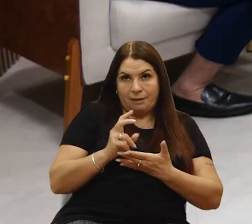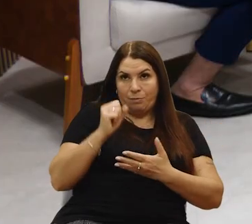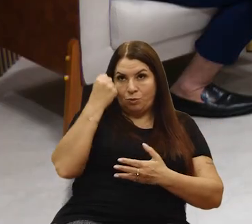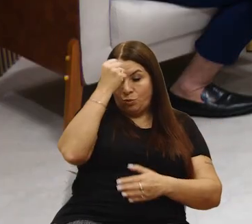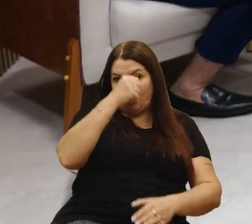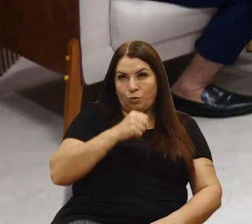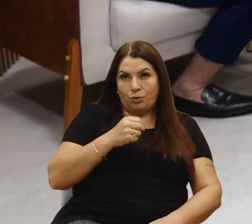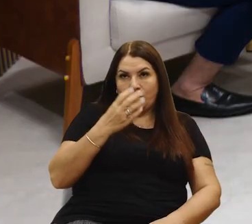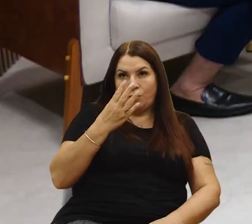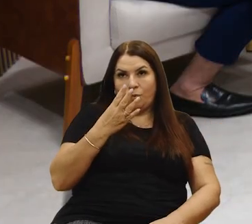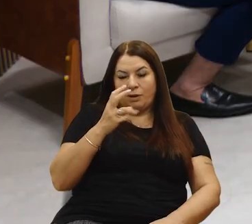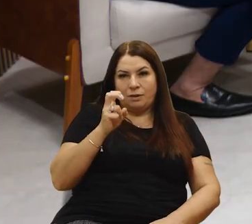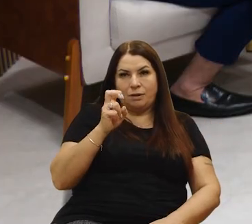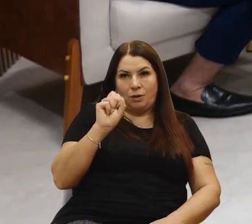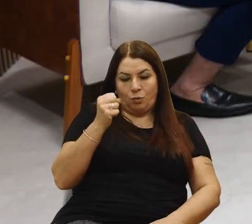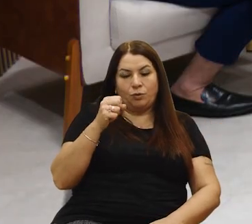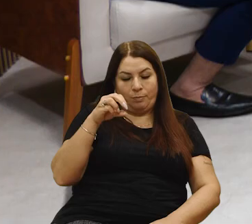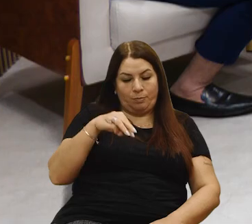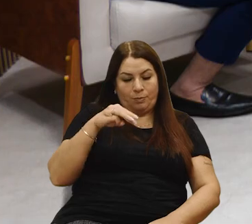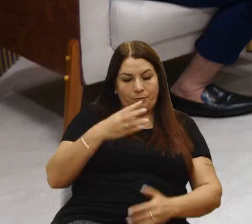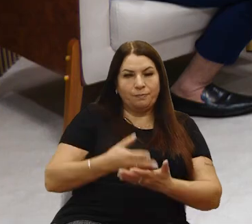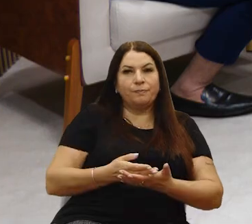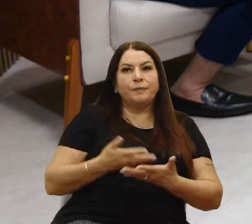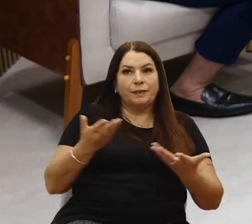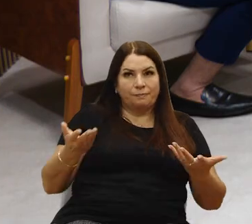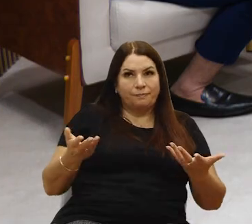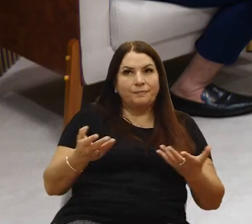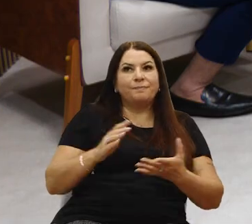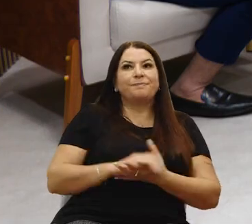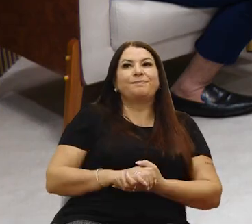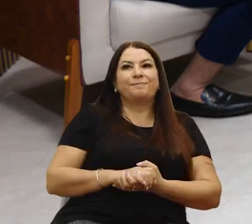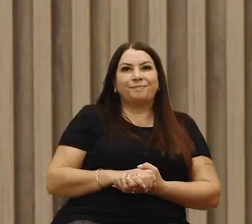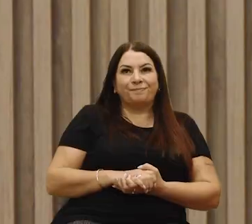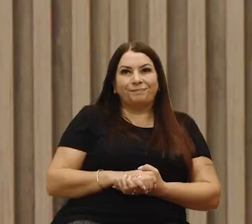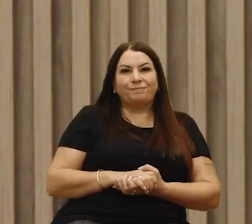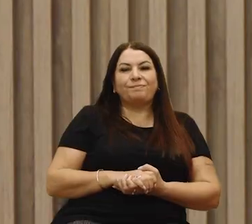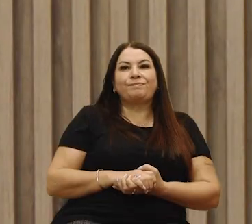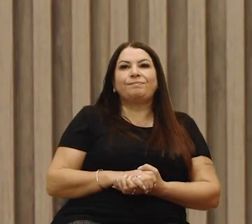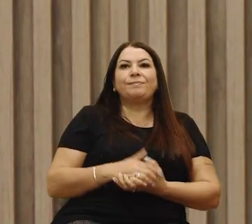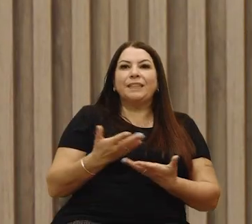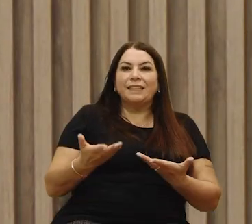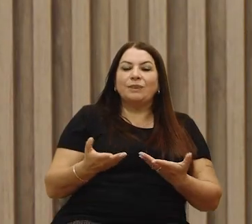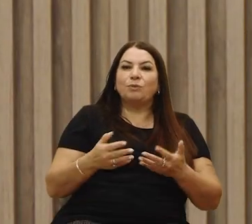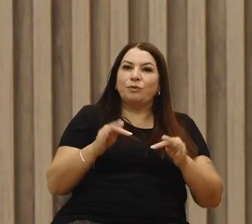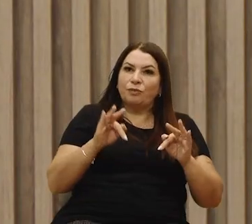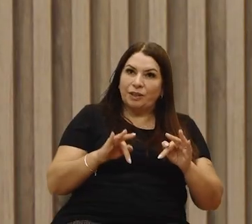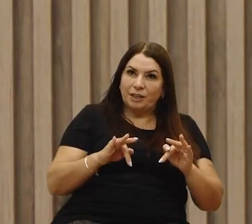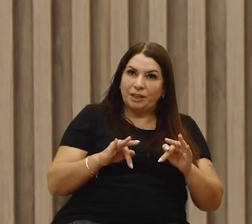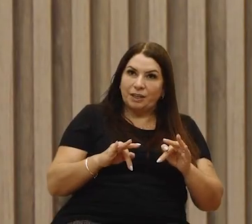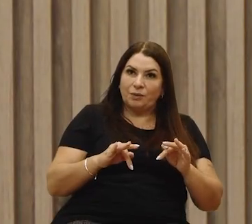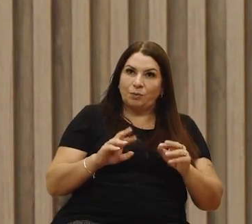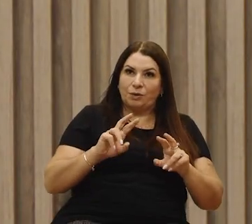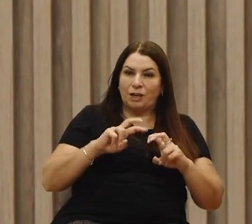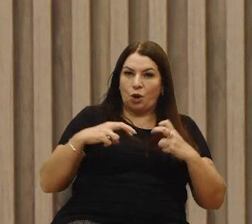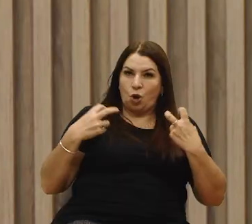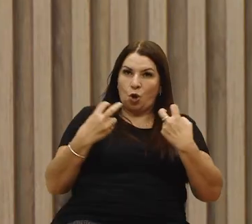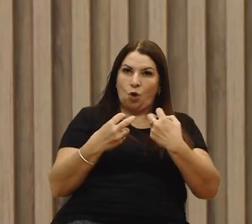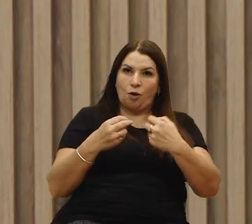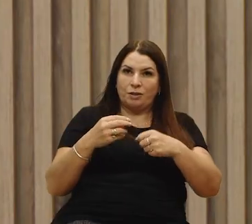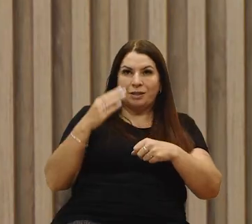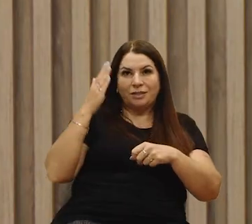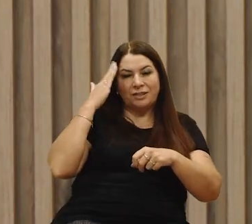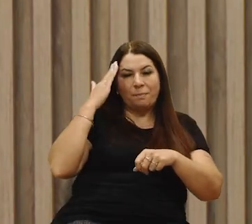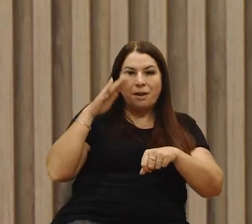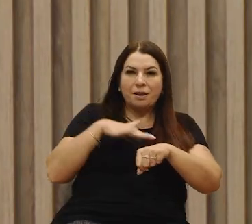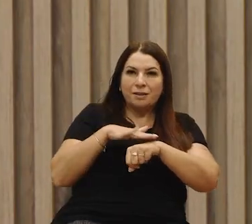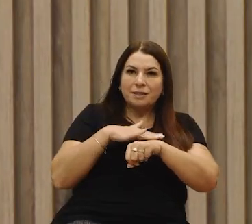e 45 minutos. E 8. 48. 8 horas e 48 minutos. Gente, estamos chegando ao final da Roda de Saberes, que